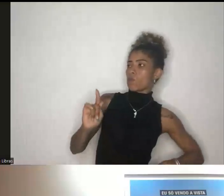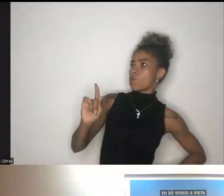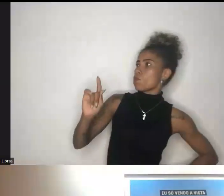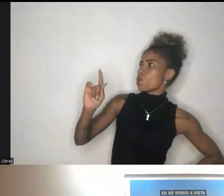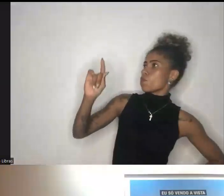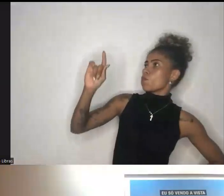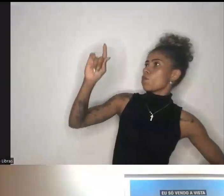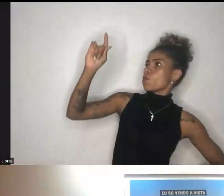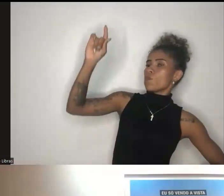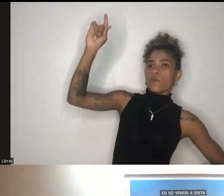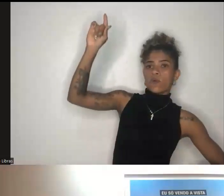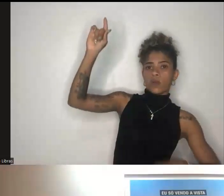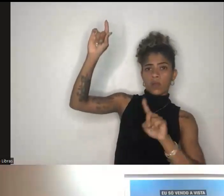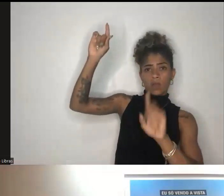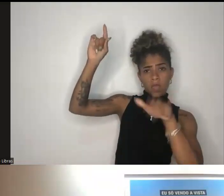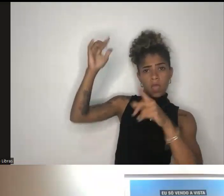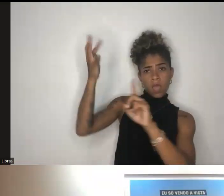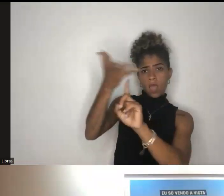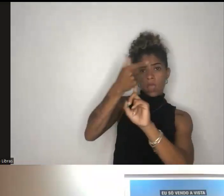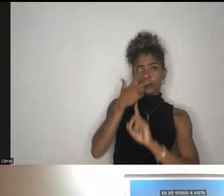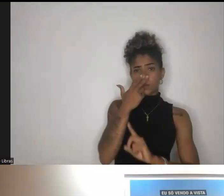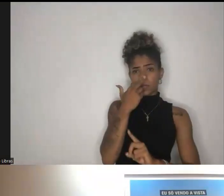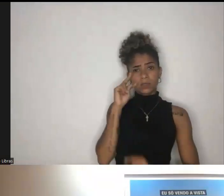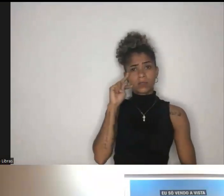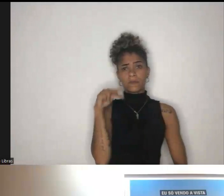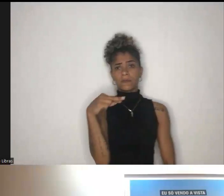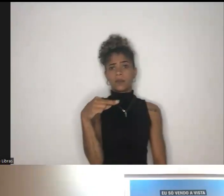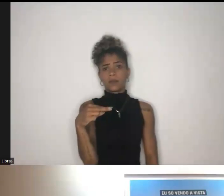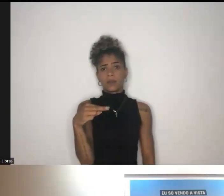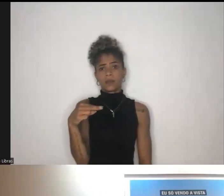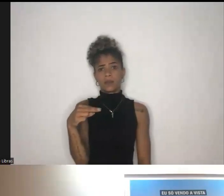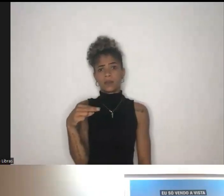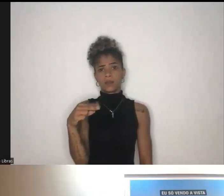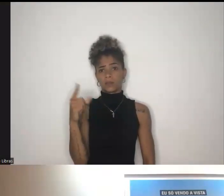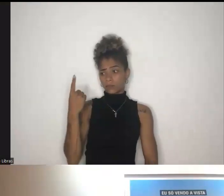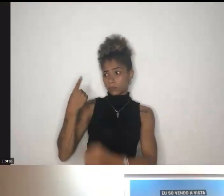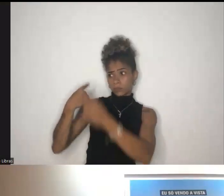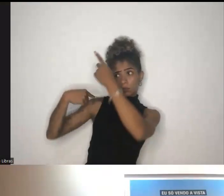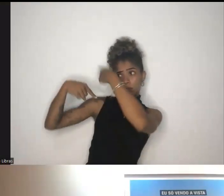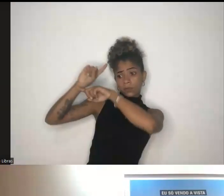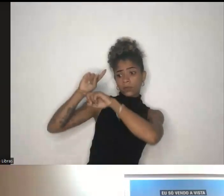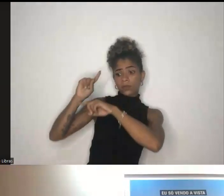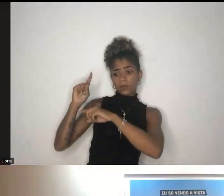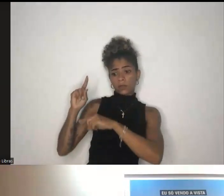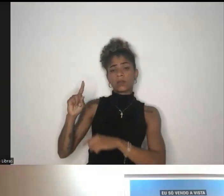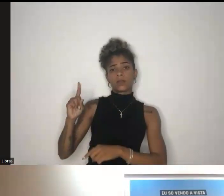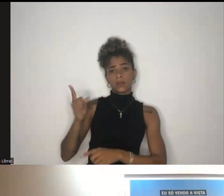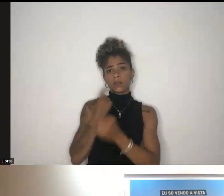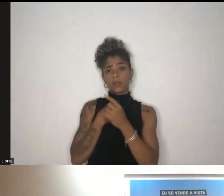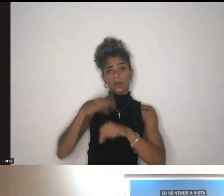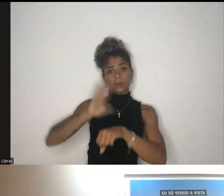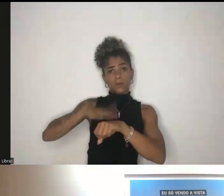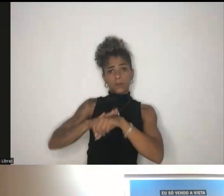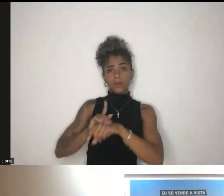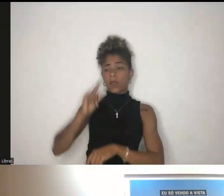evitage ele é quase uma obra de arte Se você olhar para ele que ele se desenhou aquele Rocket inspirado nos foguetes que ele via